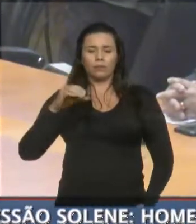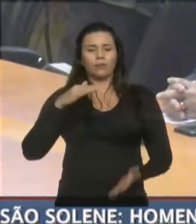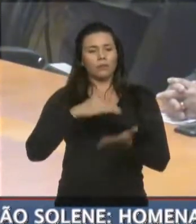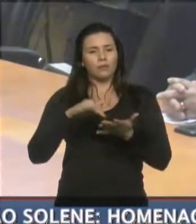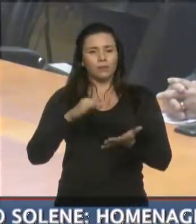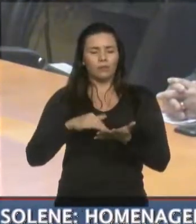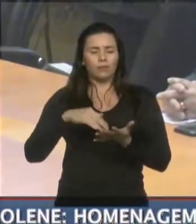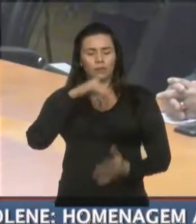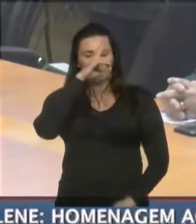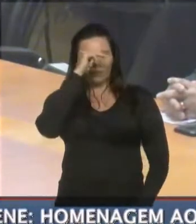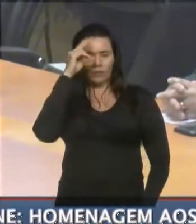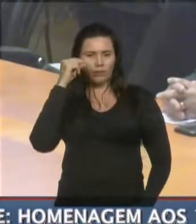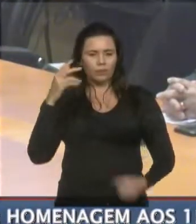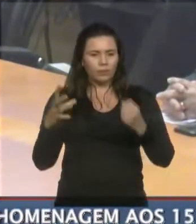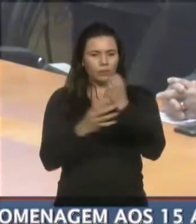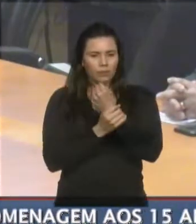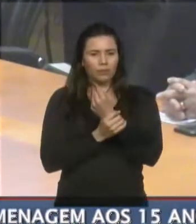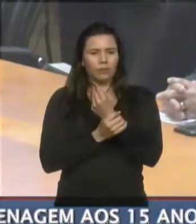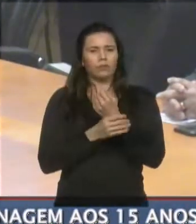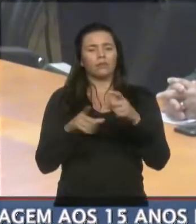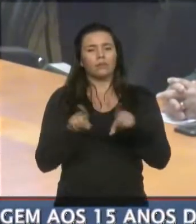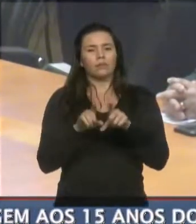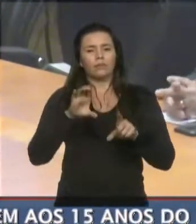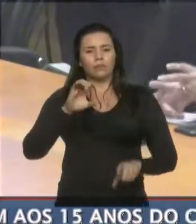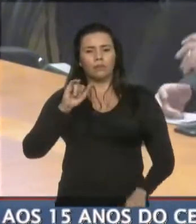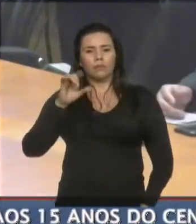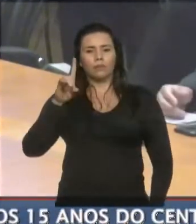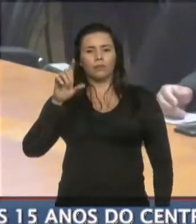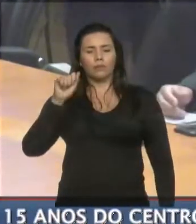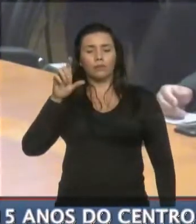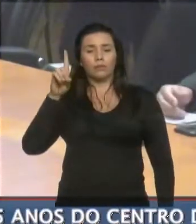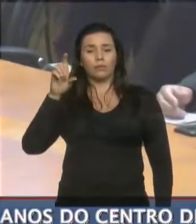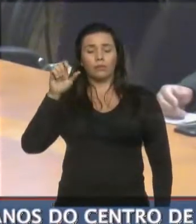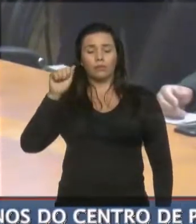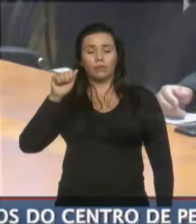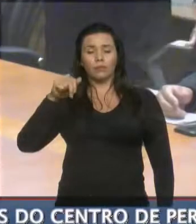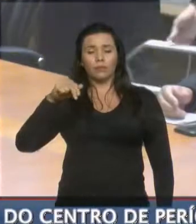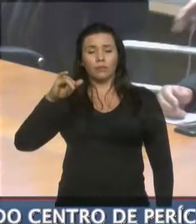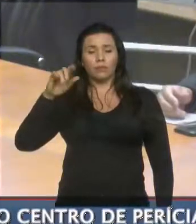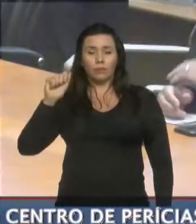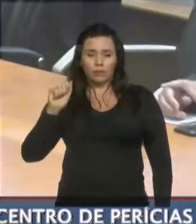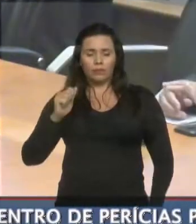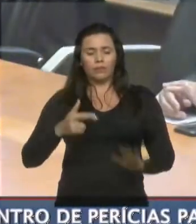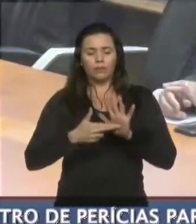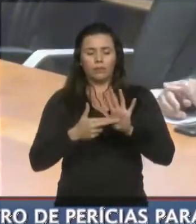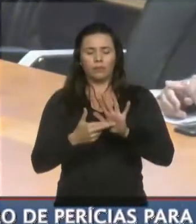ato, representando o excelentíssimo prefeito de São Luís, Edivaldo Holanda Júnior.